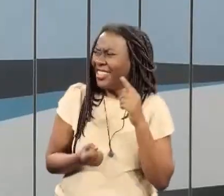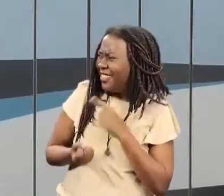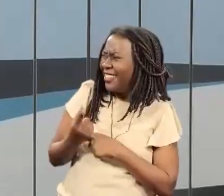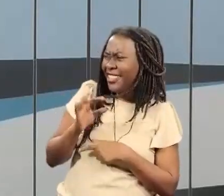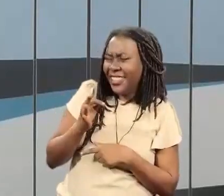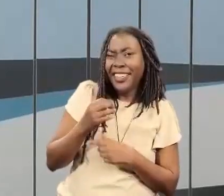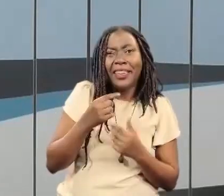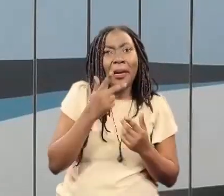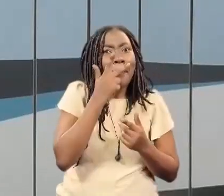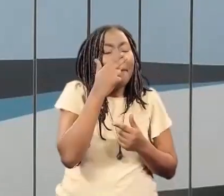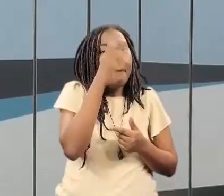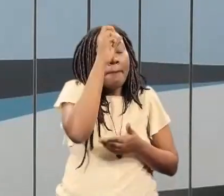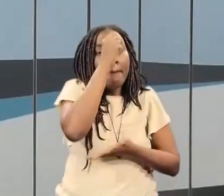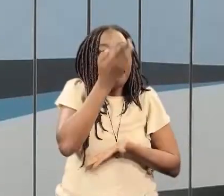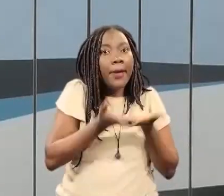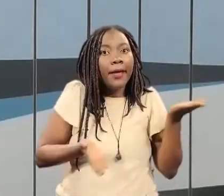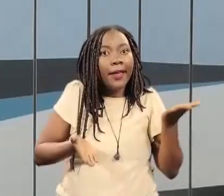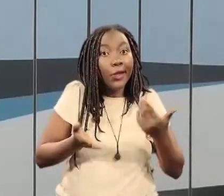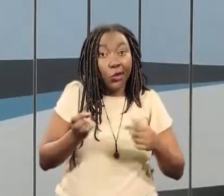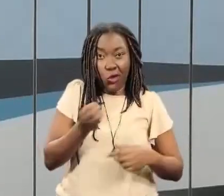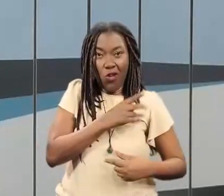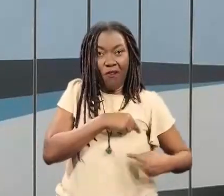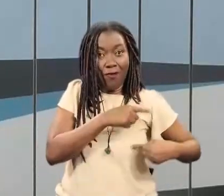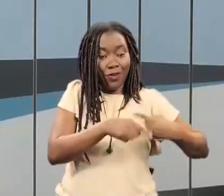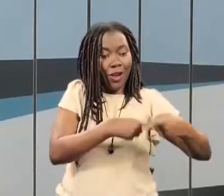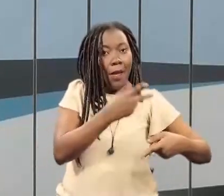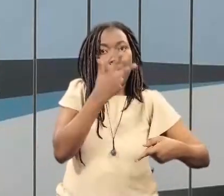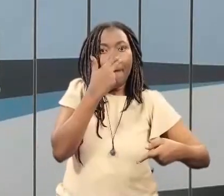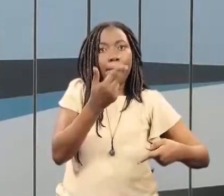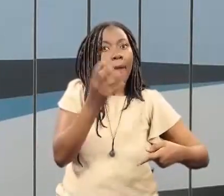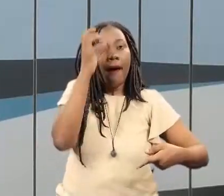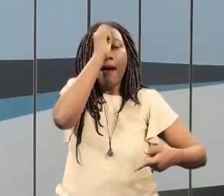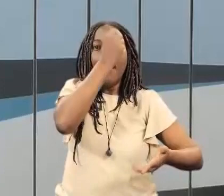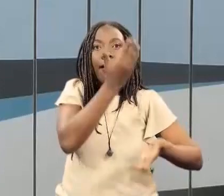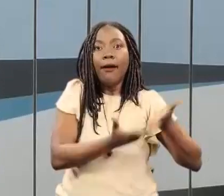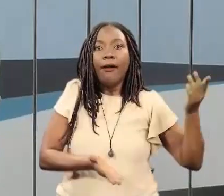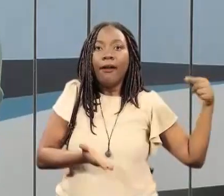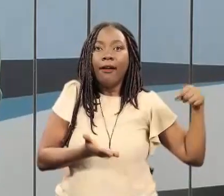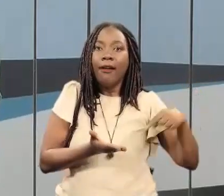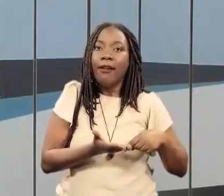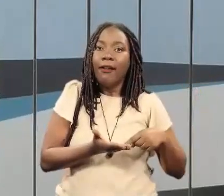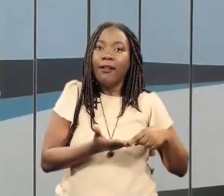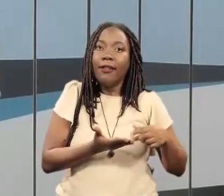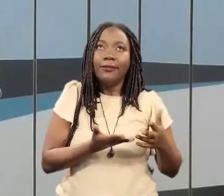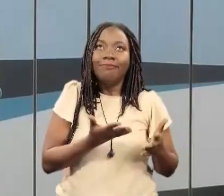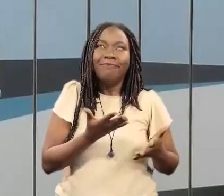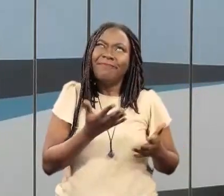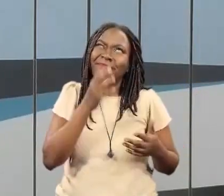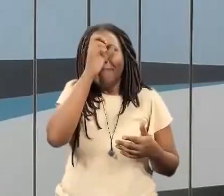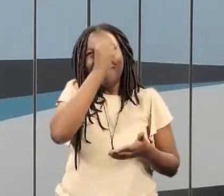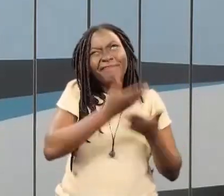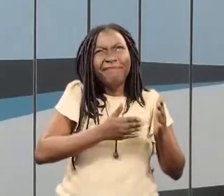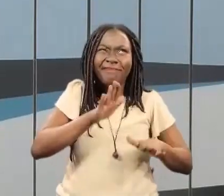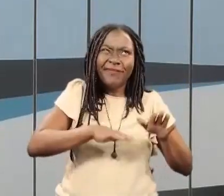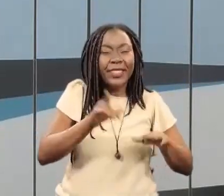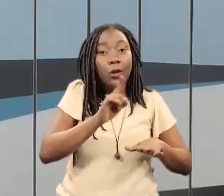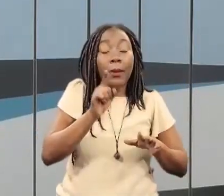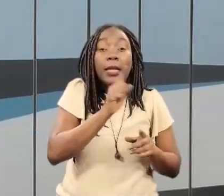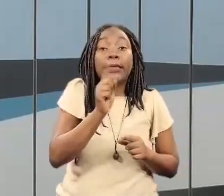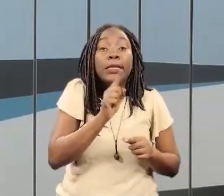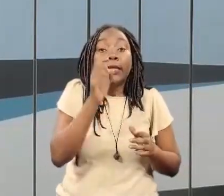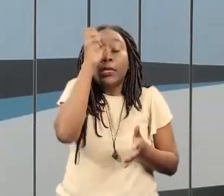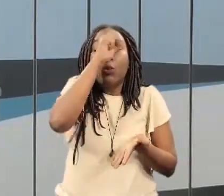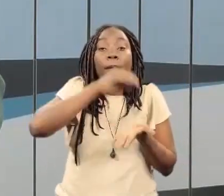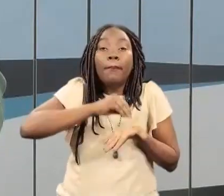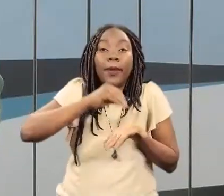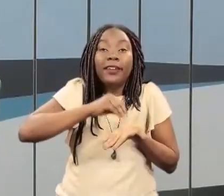vejo um movimento de as novas gerações desaprenderem. Desaprenderem, talvez não, mas não aprenderem. Porque